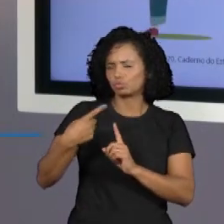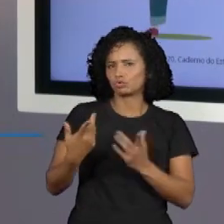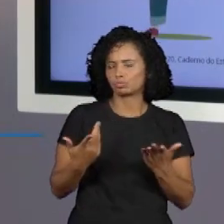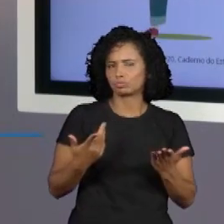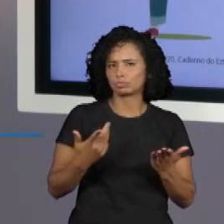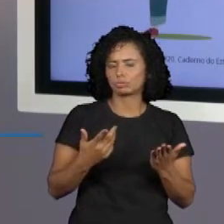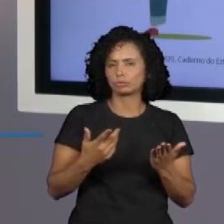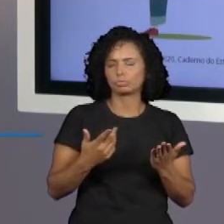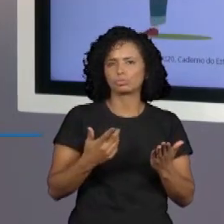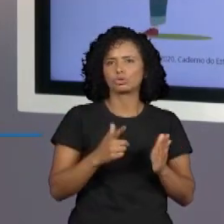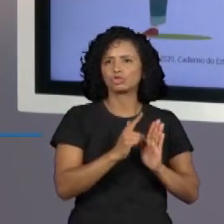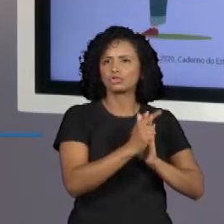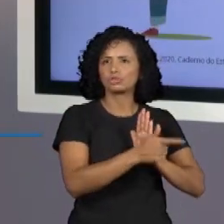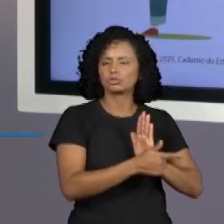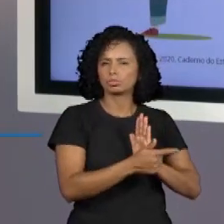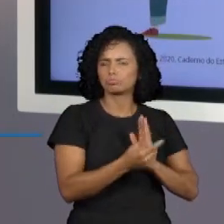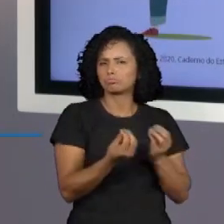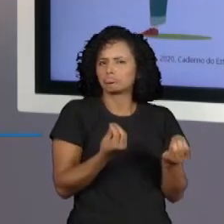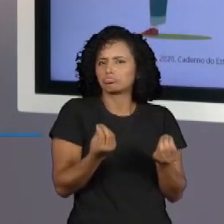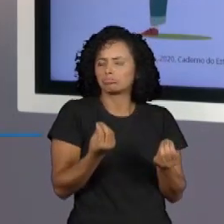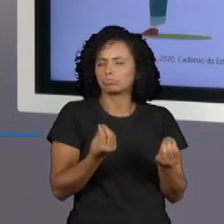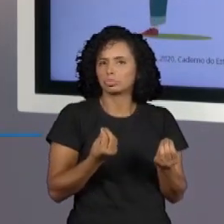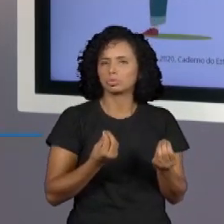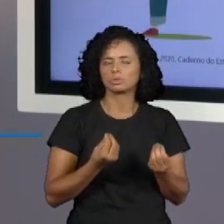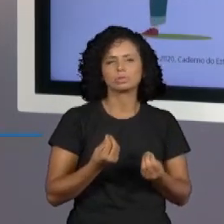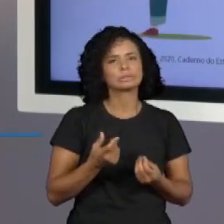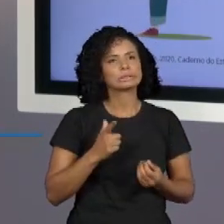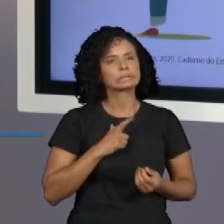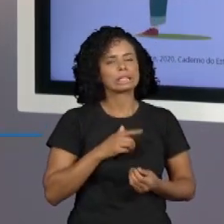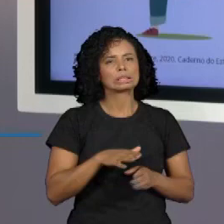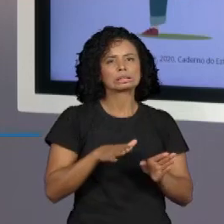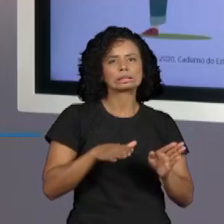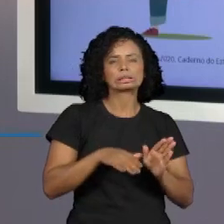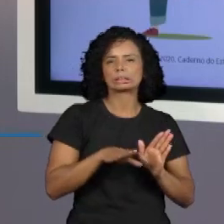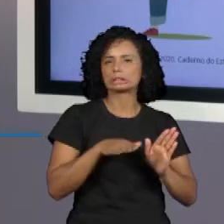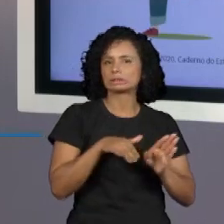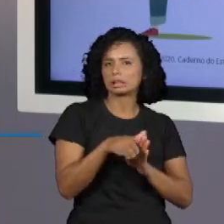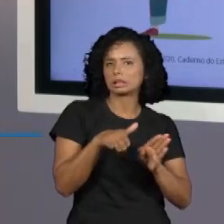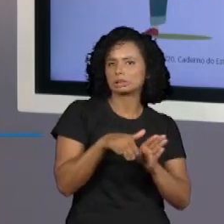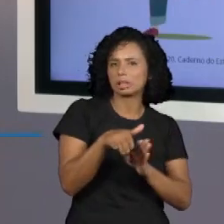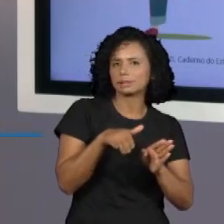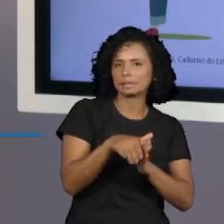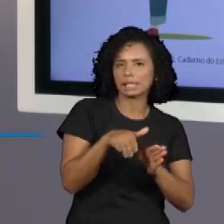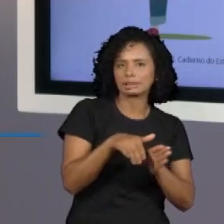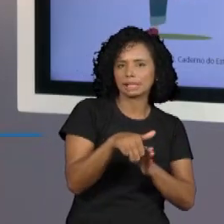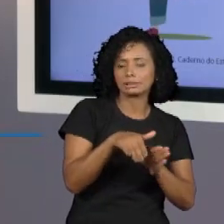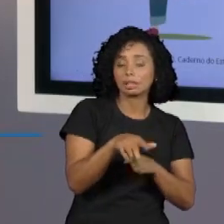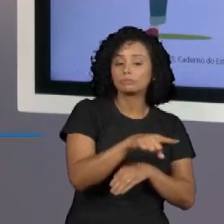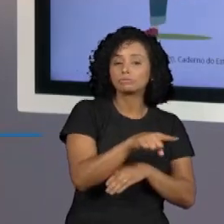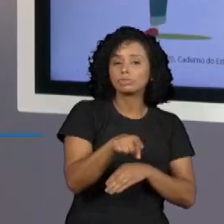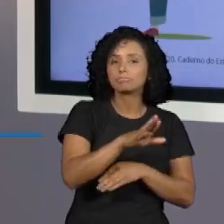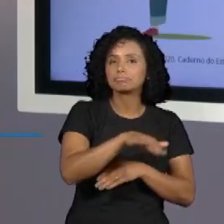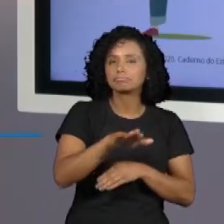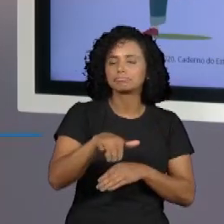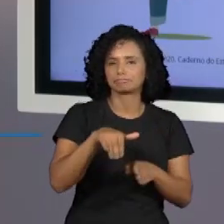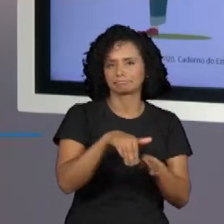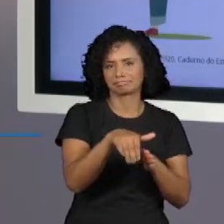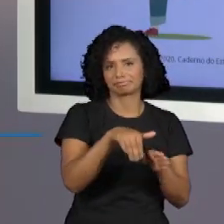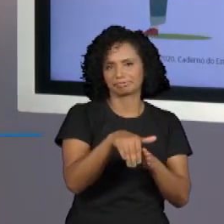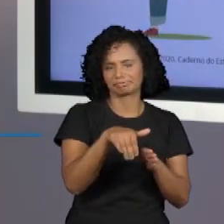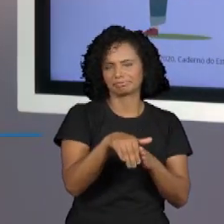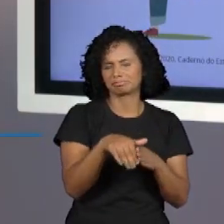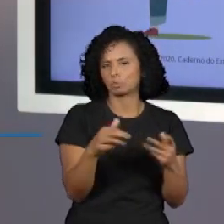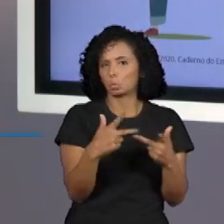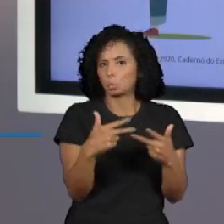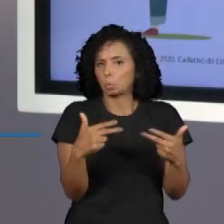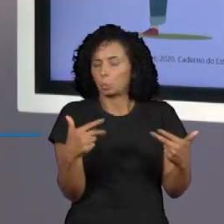gênero textual, textos instrucionais, o nome já diz, vai trazer instruções para você de alguma coisa.